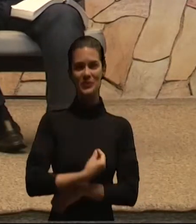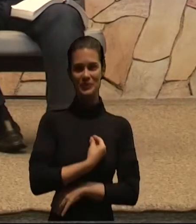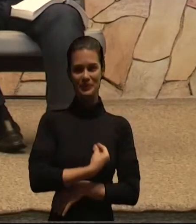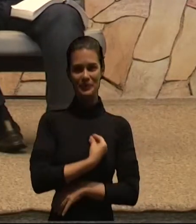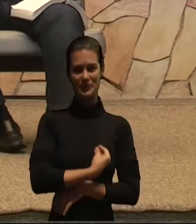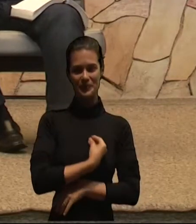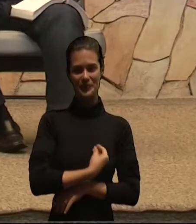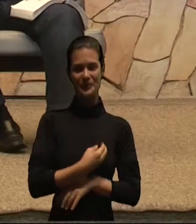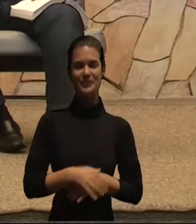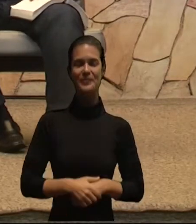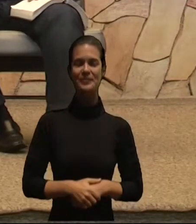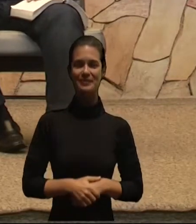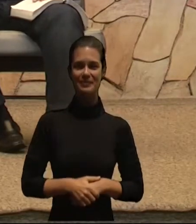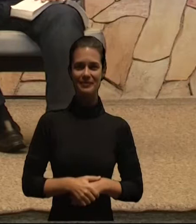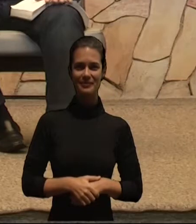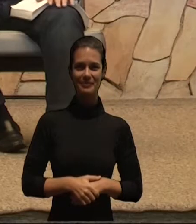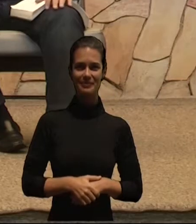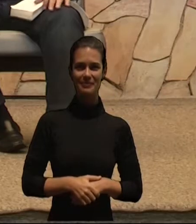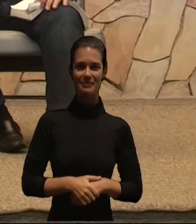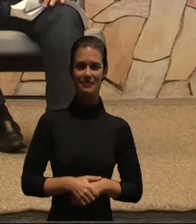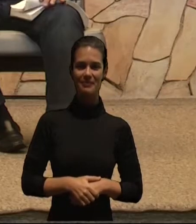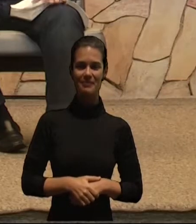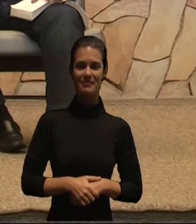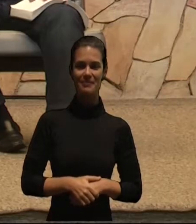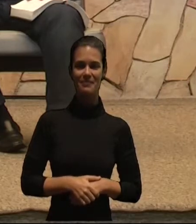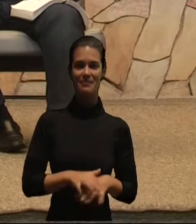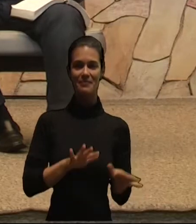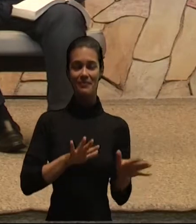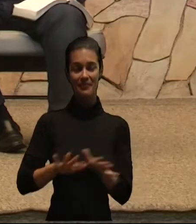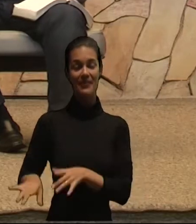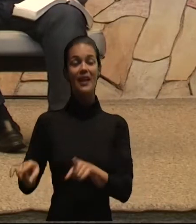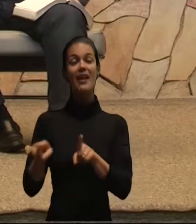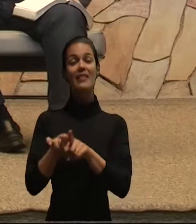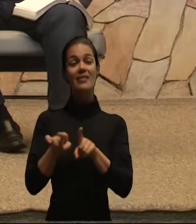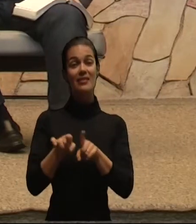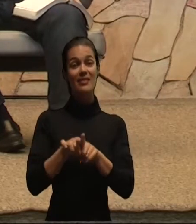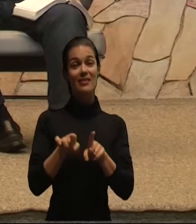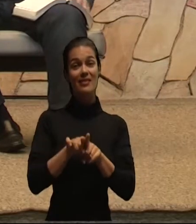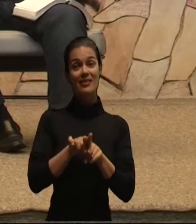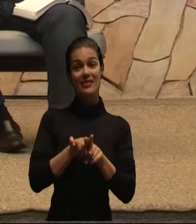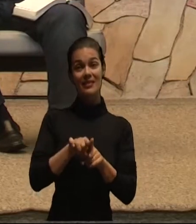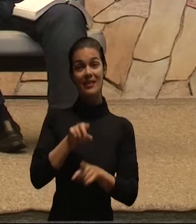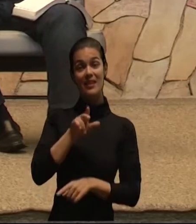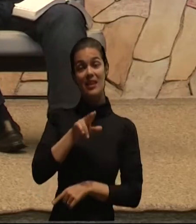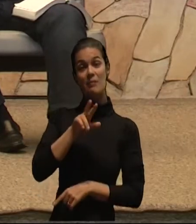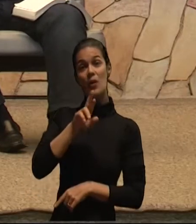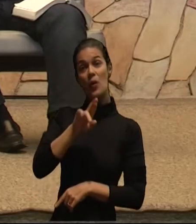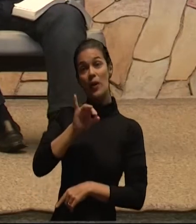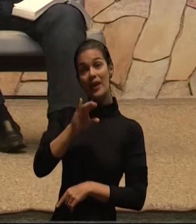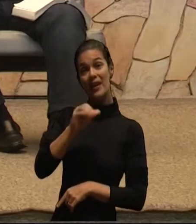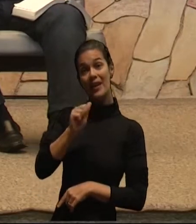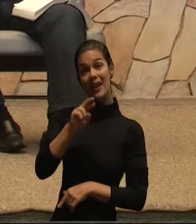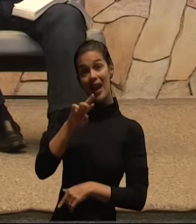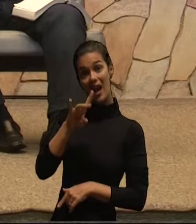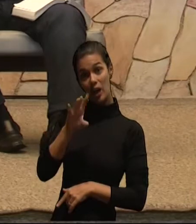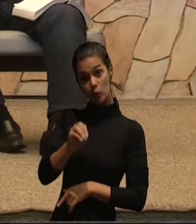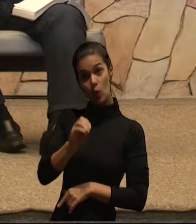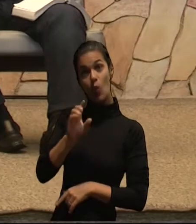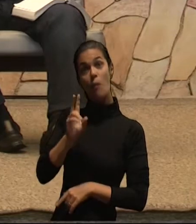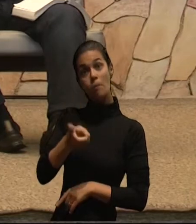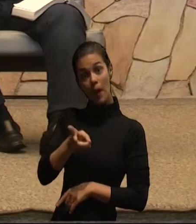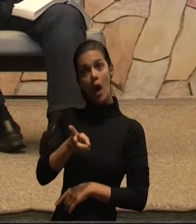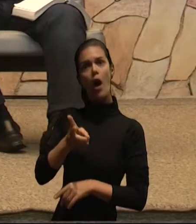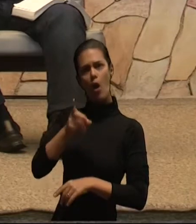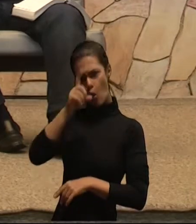pastor, informando de maneira bastante consistente, o irmão Ricardo, ele saiu da UTI, mas está no quarto, no hospital ainda, e